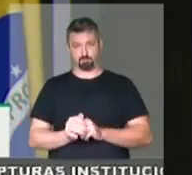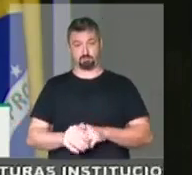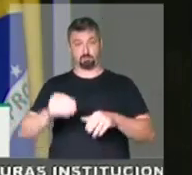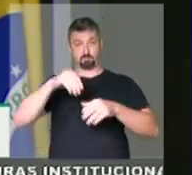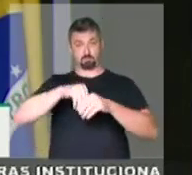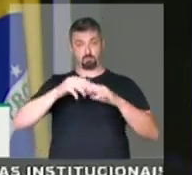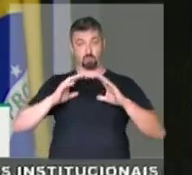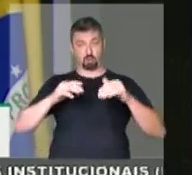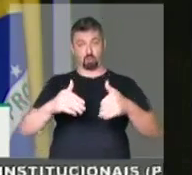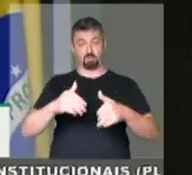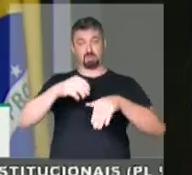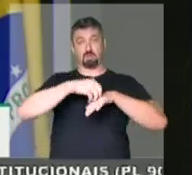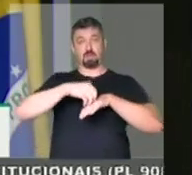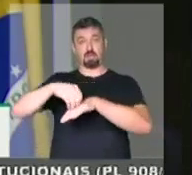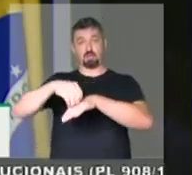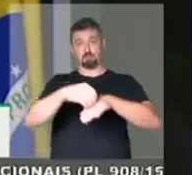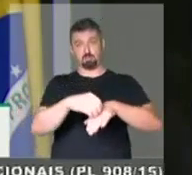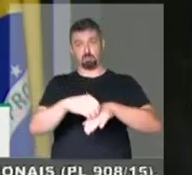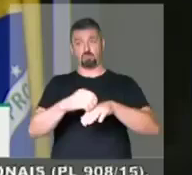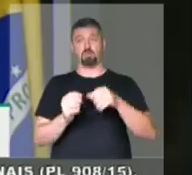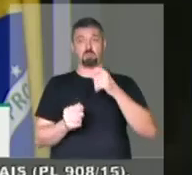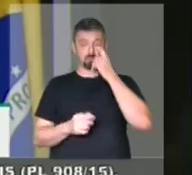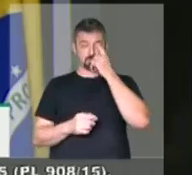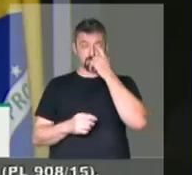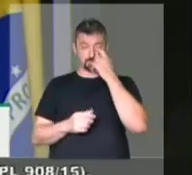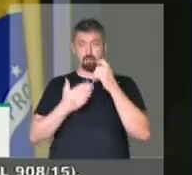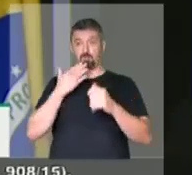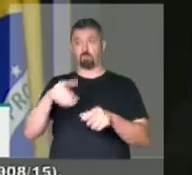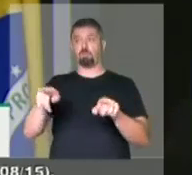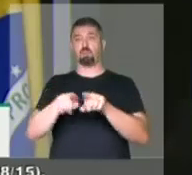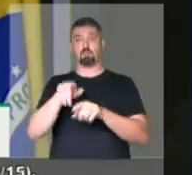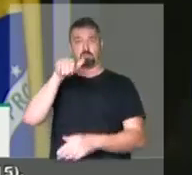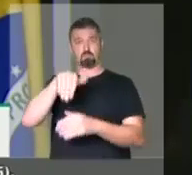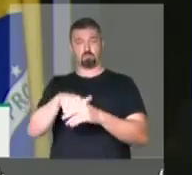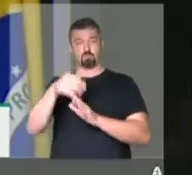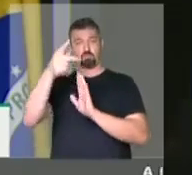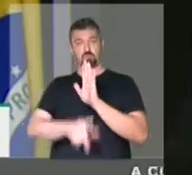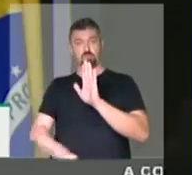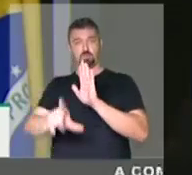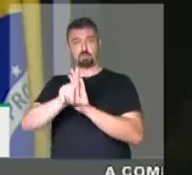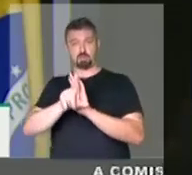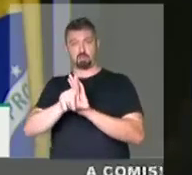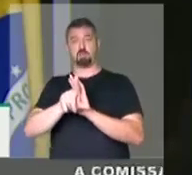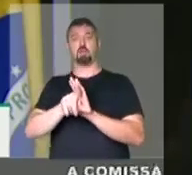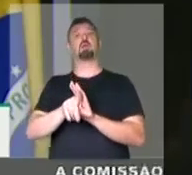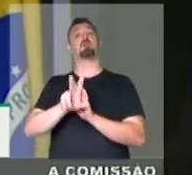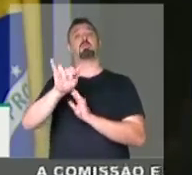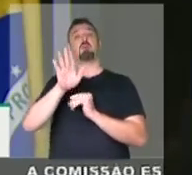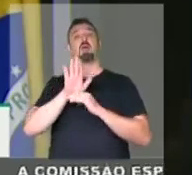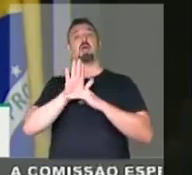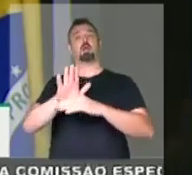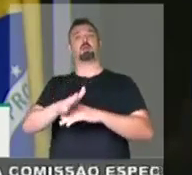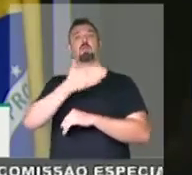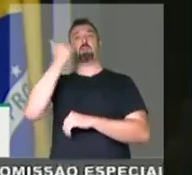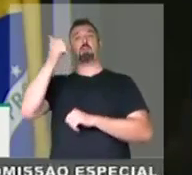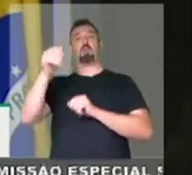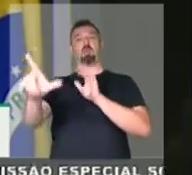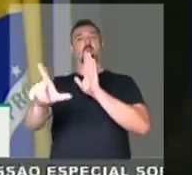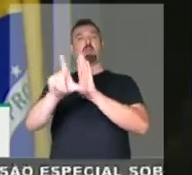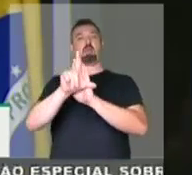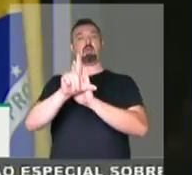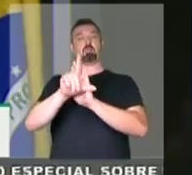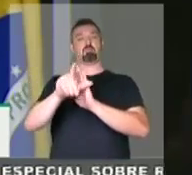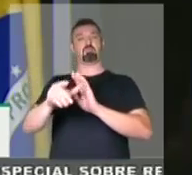Na Comissão de Viação e Transporte, votamos pela aprovação do projeto que irá contribuir para uma nova